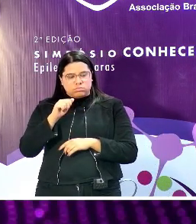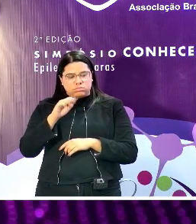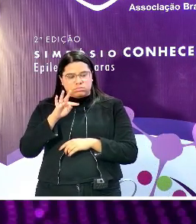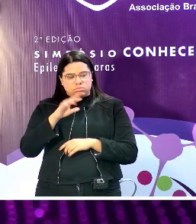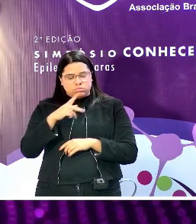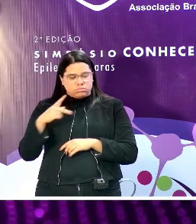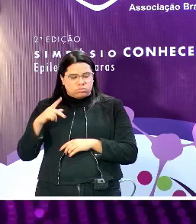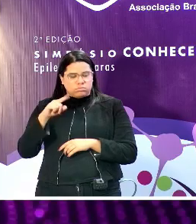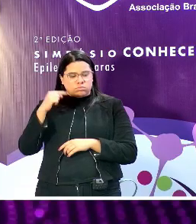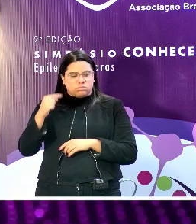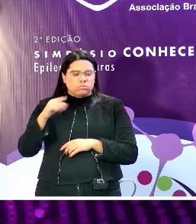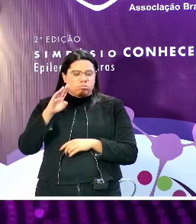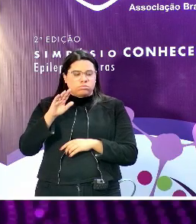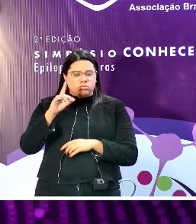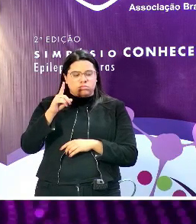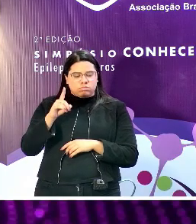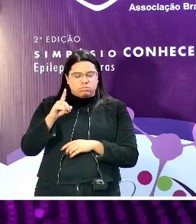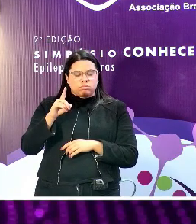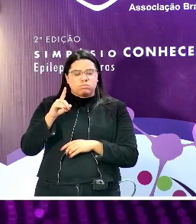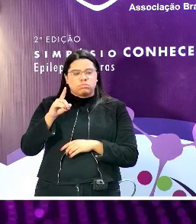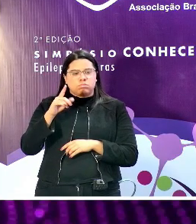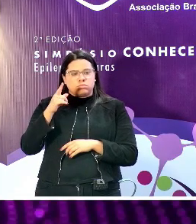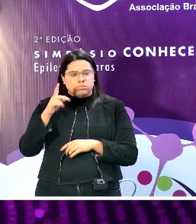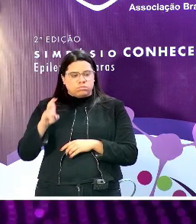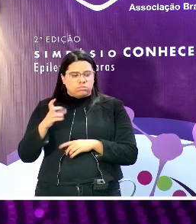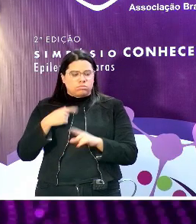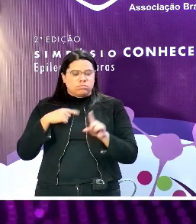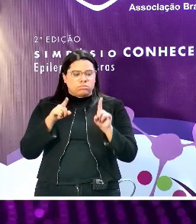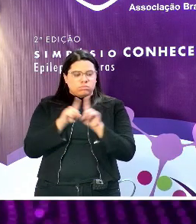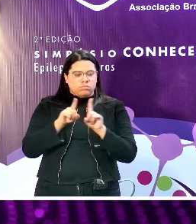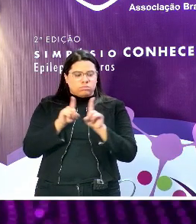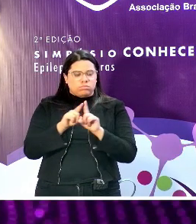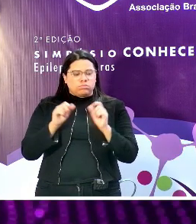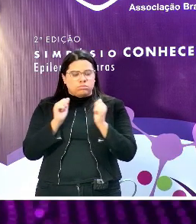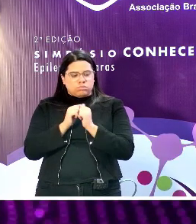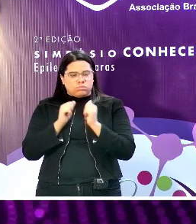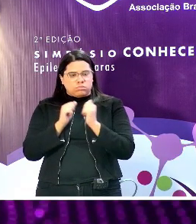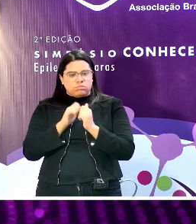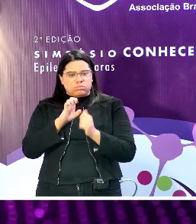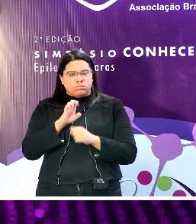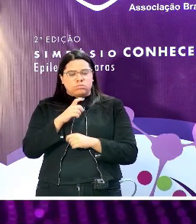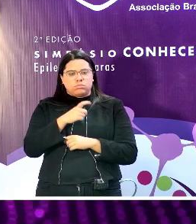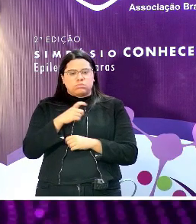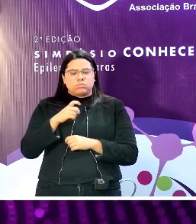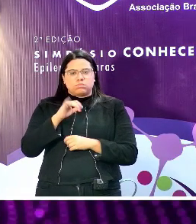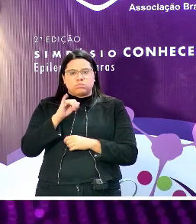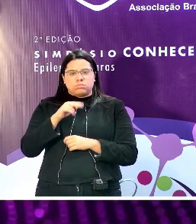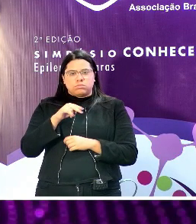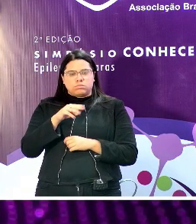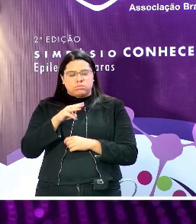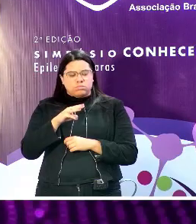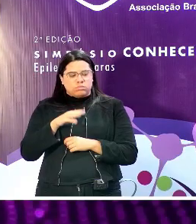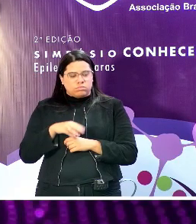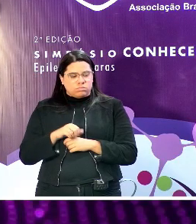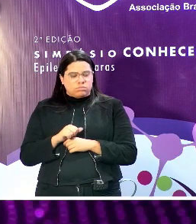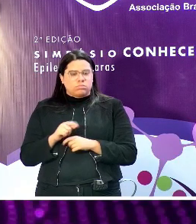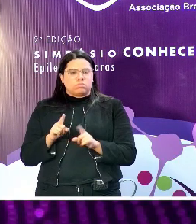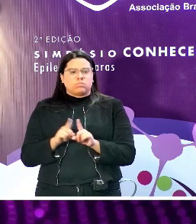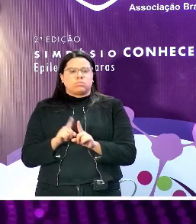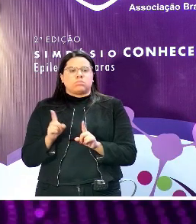BD15, sugerindo aí uma recuperação funcional da enzima. O BD15 não provocou